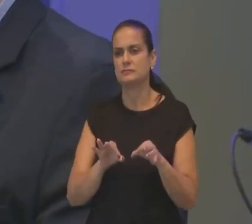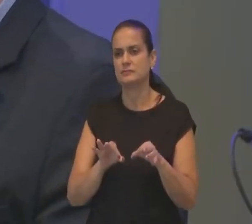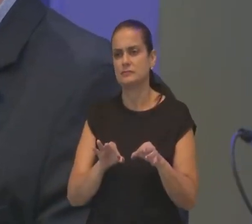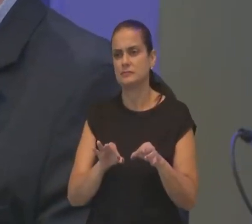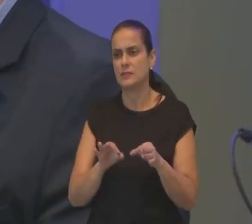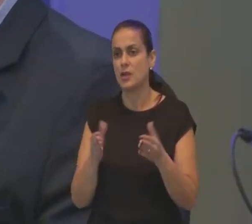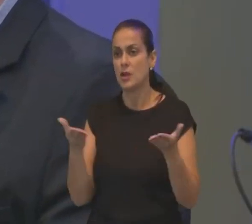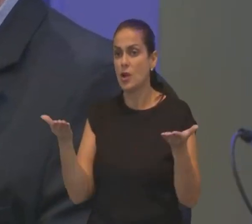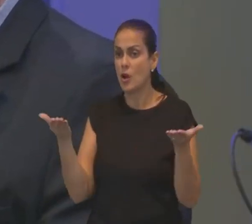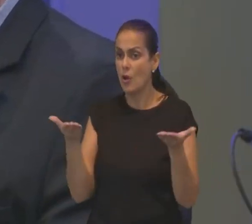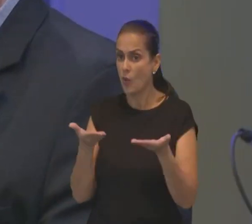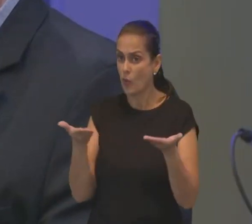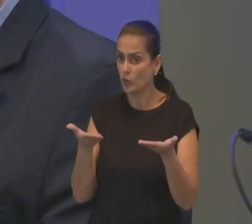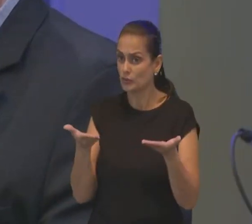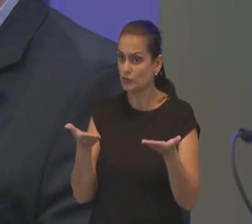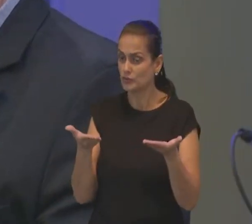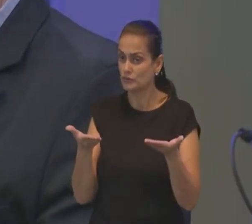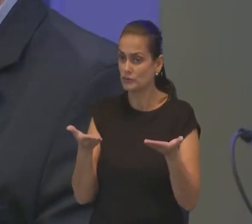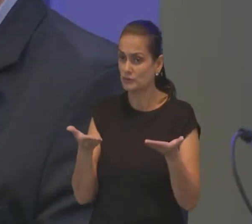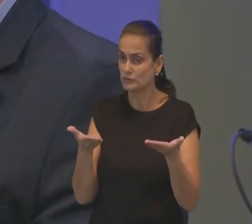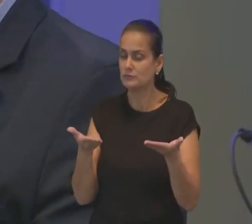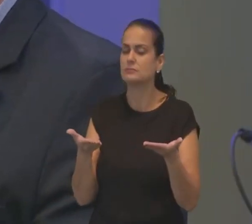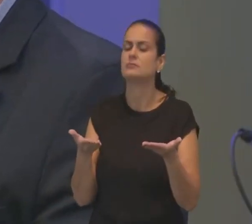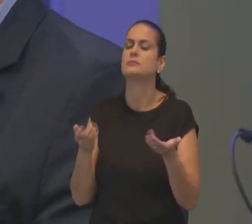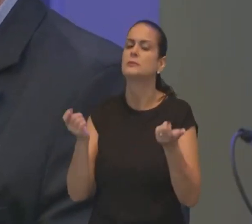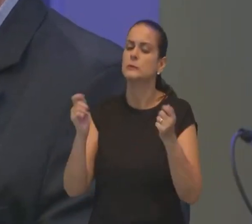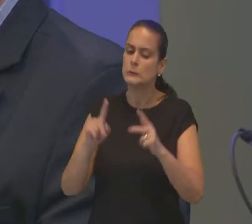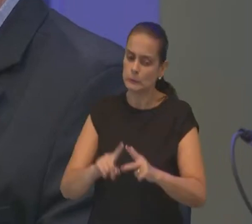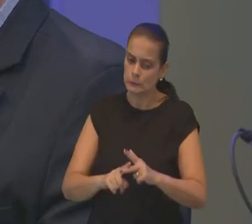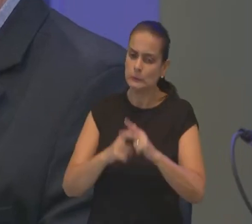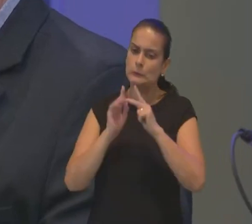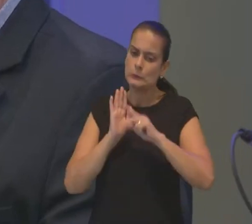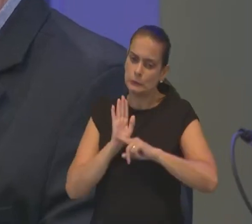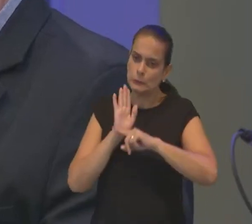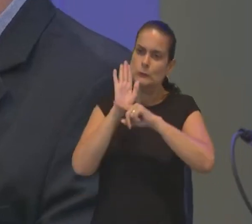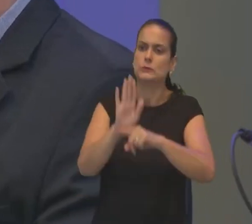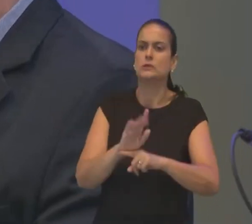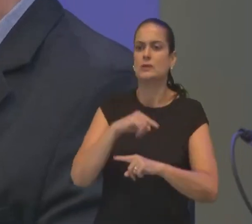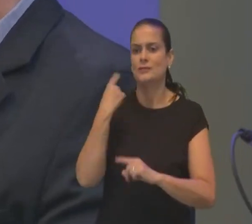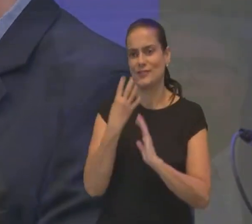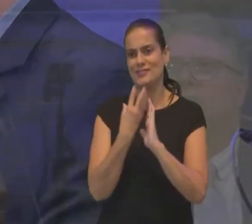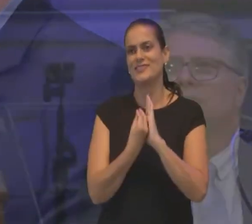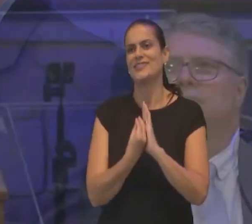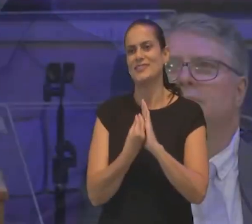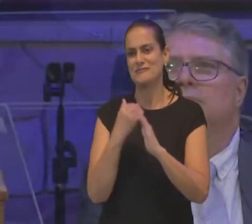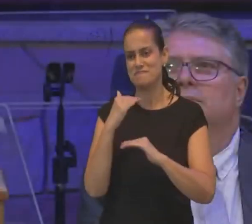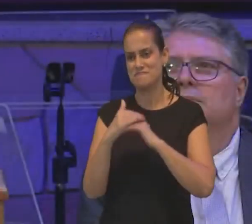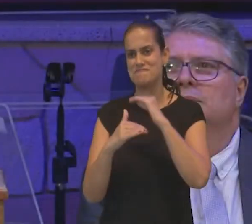E hoje, meus irmãos, é uma ferramenta na nossa igreja. Interessante,